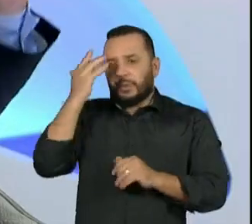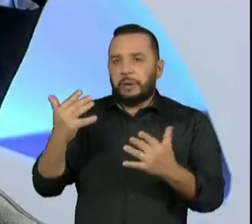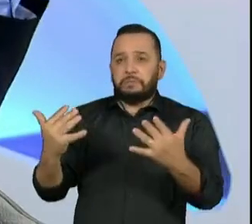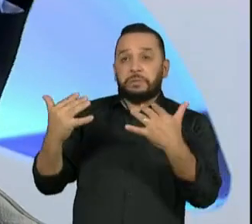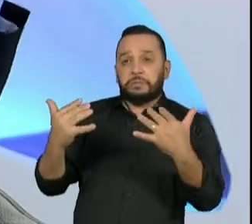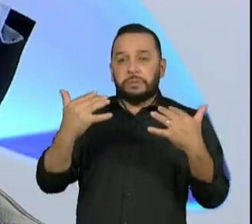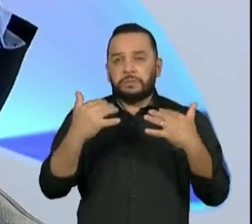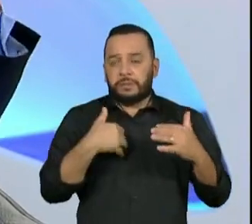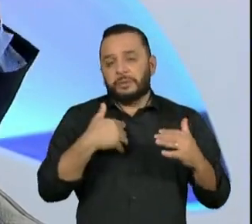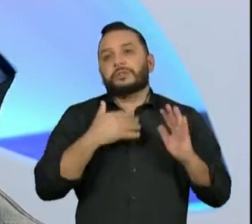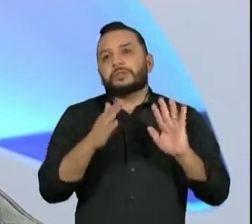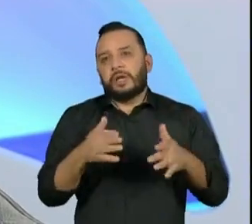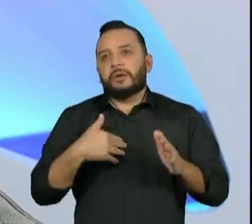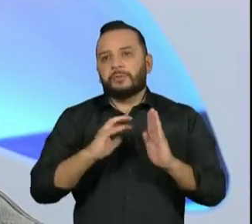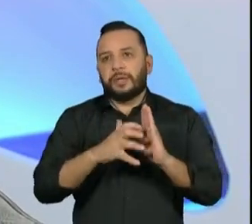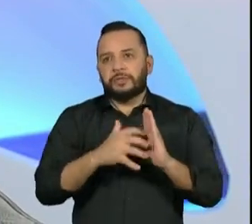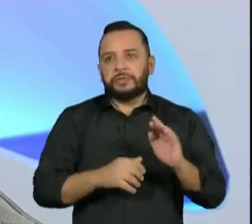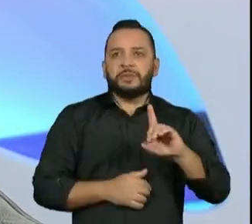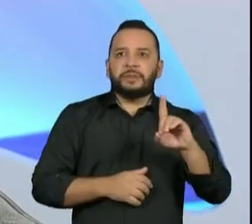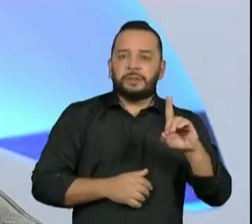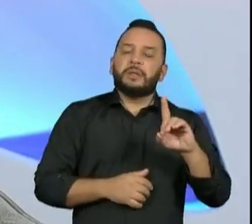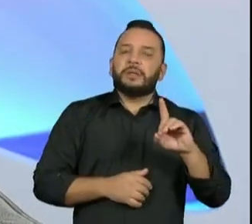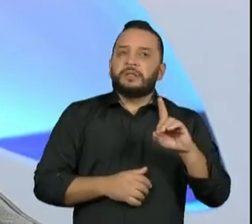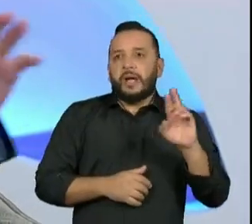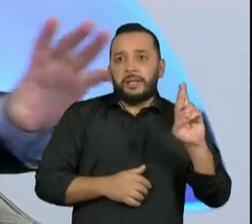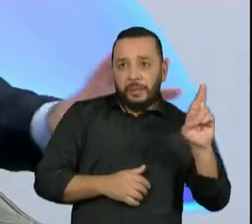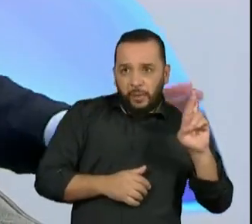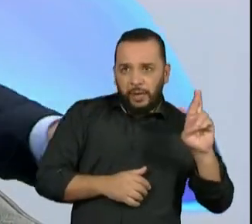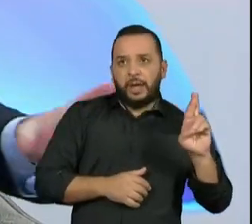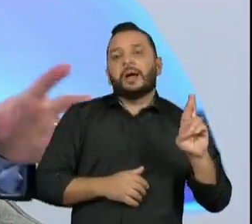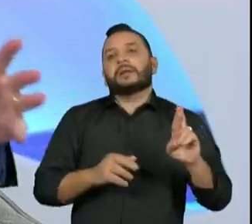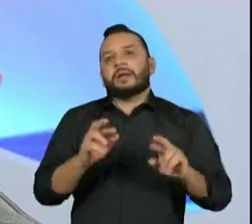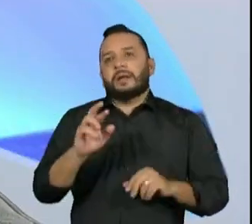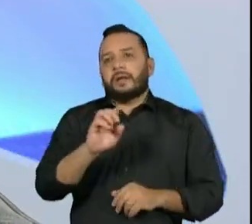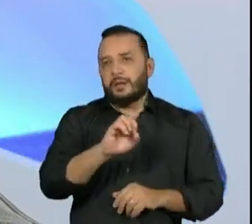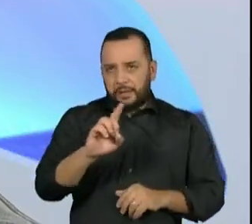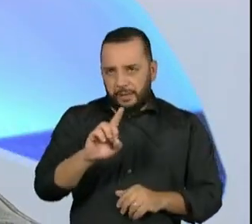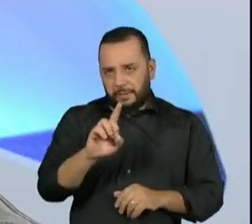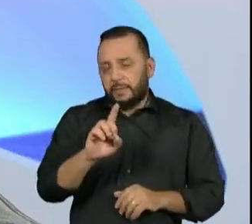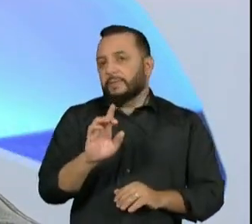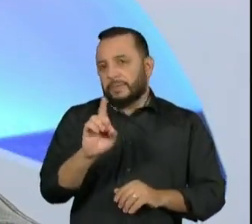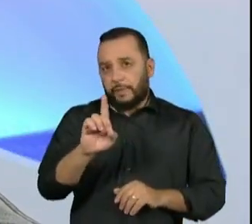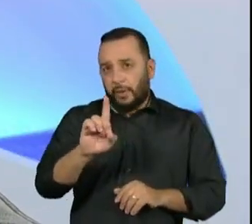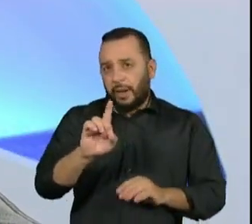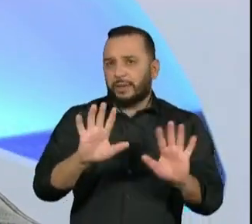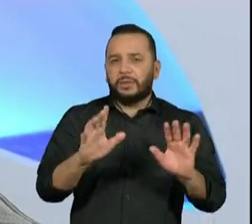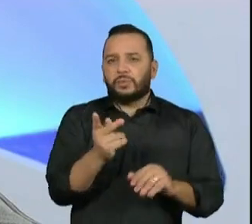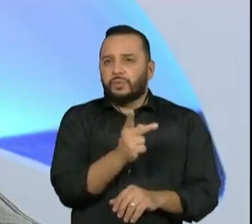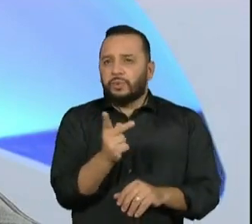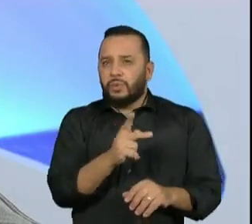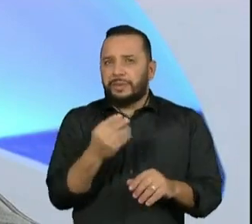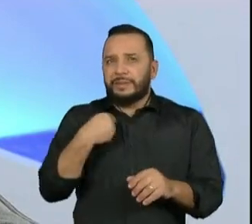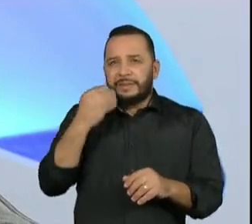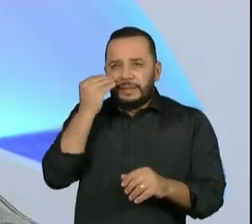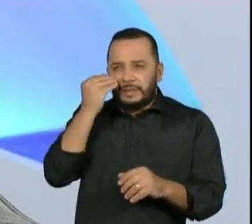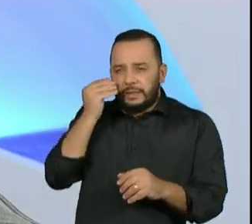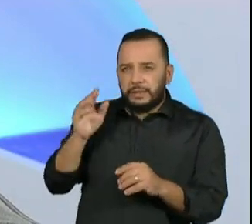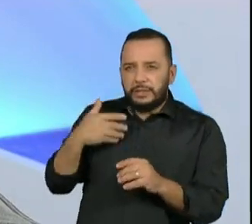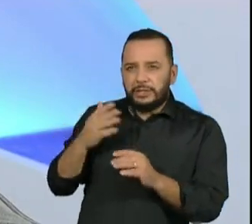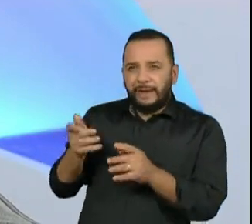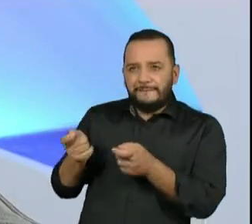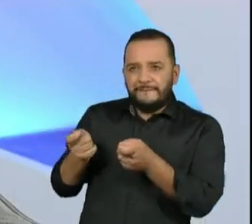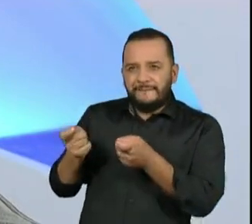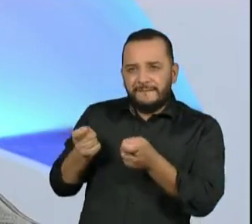os partidos democrata ou republicano tiveram sempre a inteligência para integrar estas preocupações populistas de uma forma mais racional e